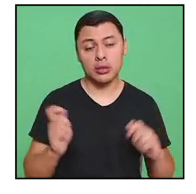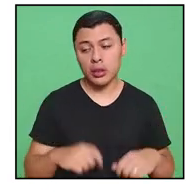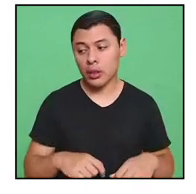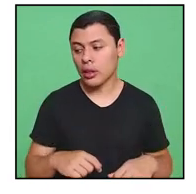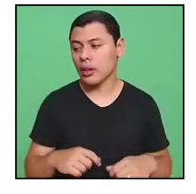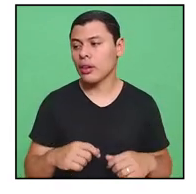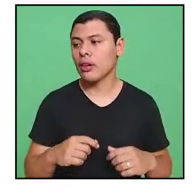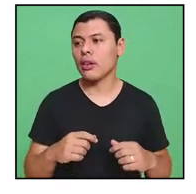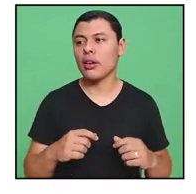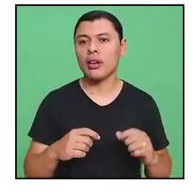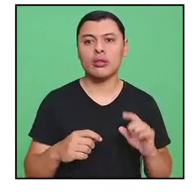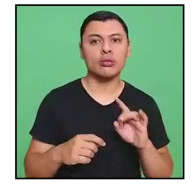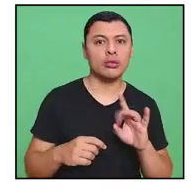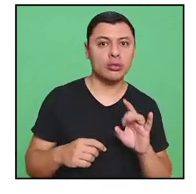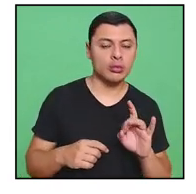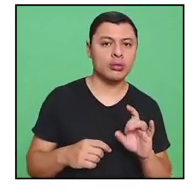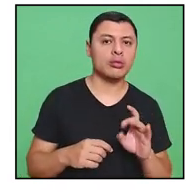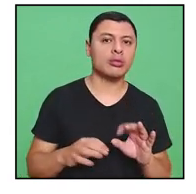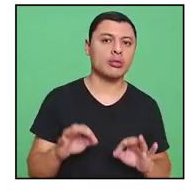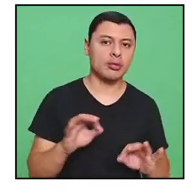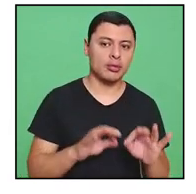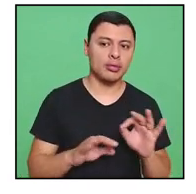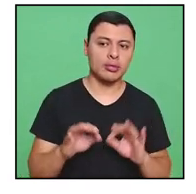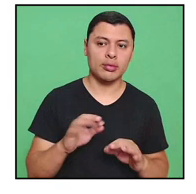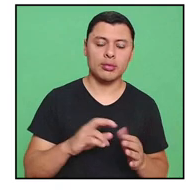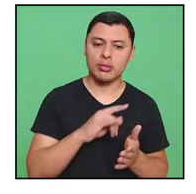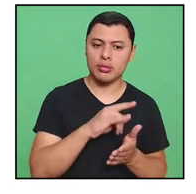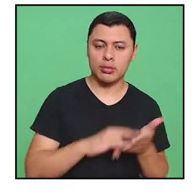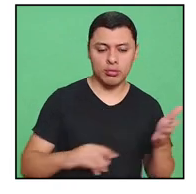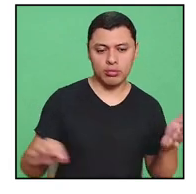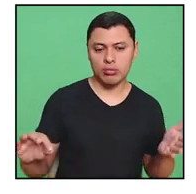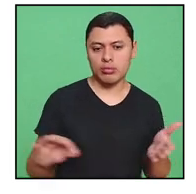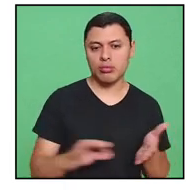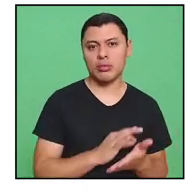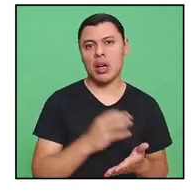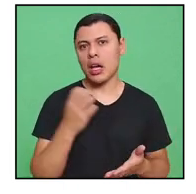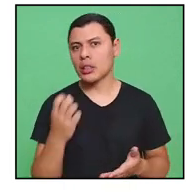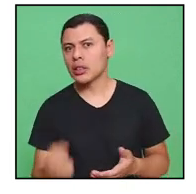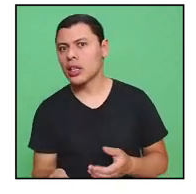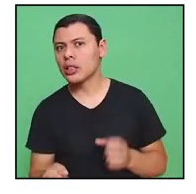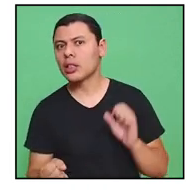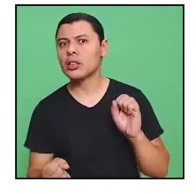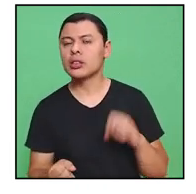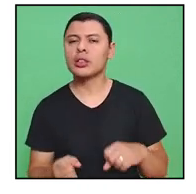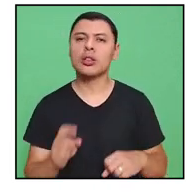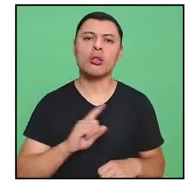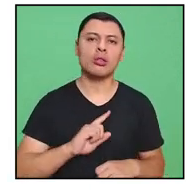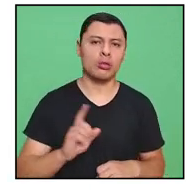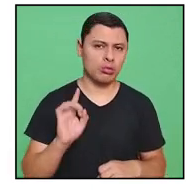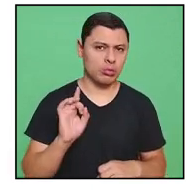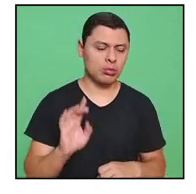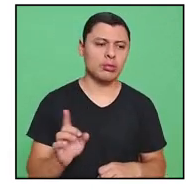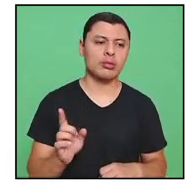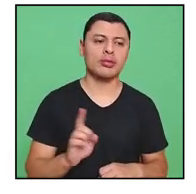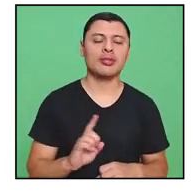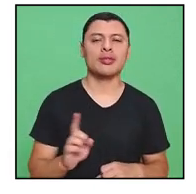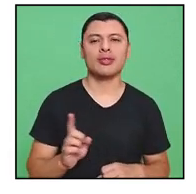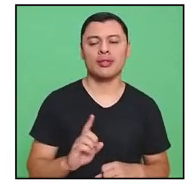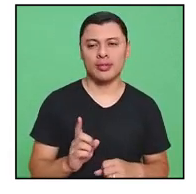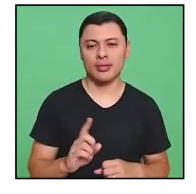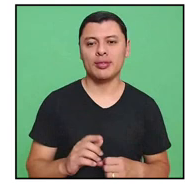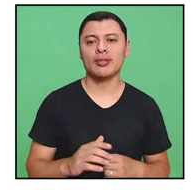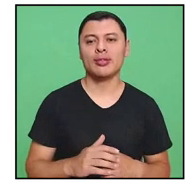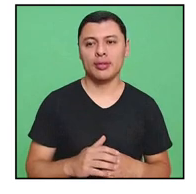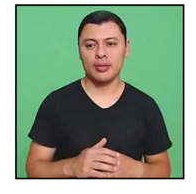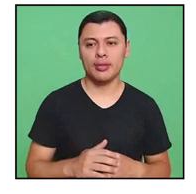dessa autonomia, assim, que não é um termo em condições que você o aceita ou não, necessariamente, muitas vezes, ou que também existem outras Sim, possibilidades ao